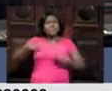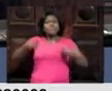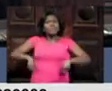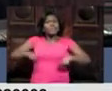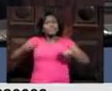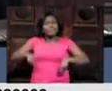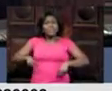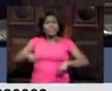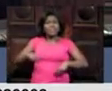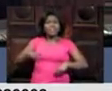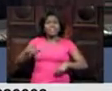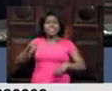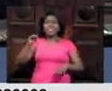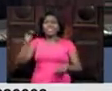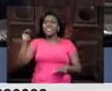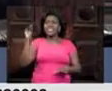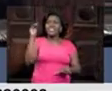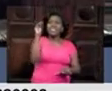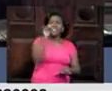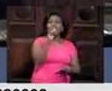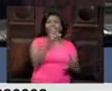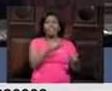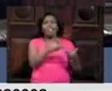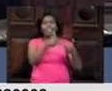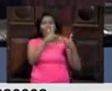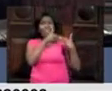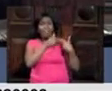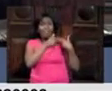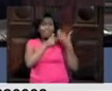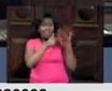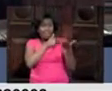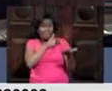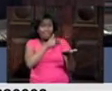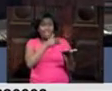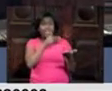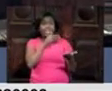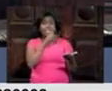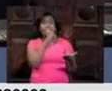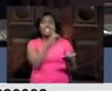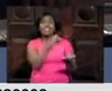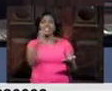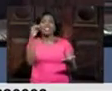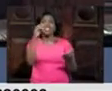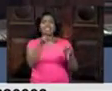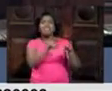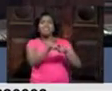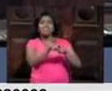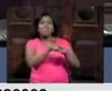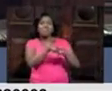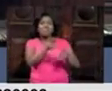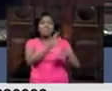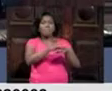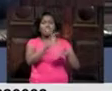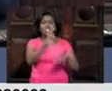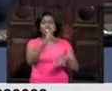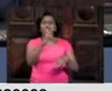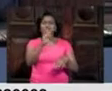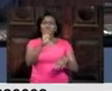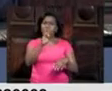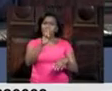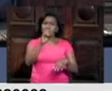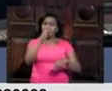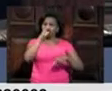de transferir a exploração do petróleo na camada do pré-sal para as 6 grandes irmãs controladas pela Chevron. Nenhuma